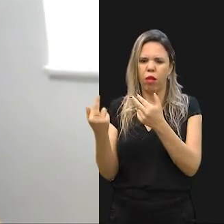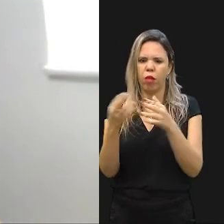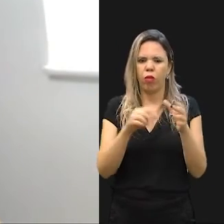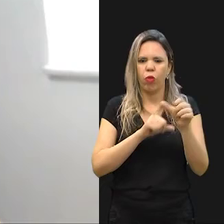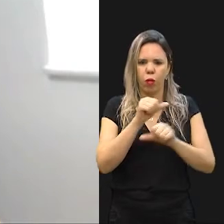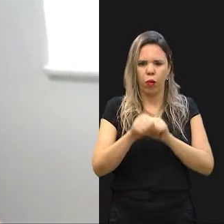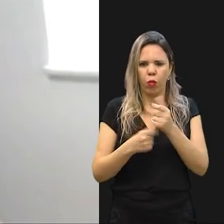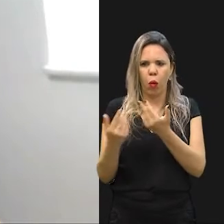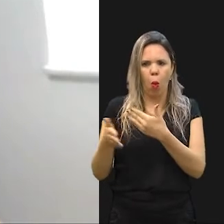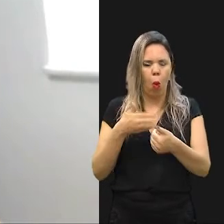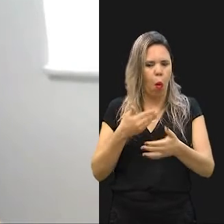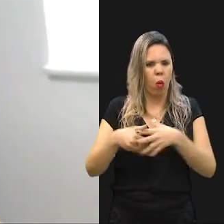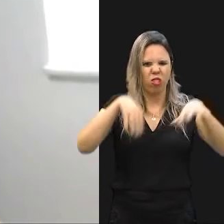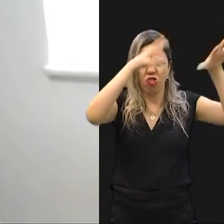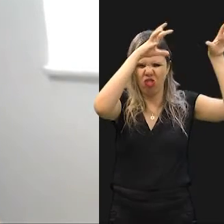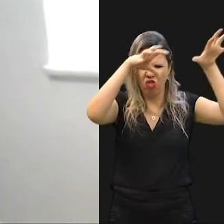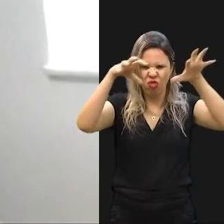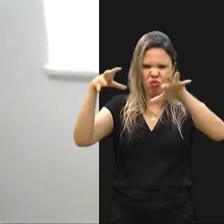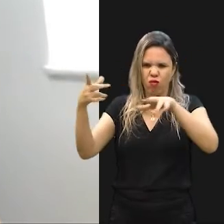que qualquer tempestade